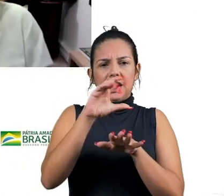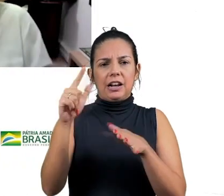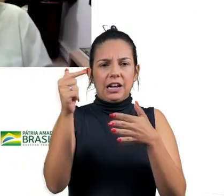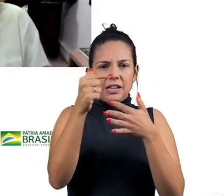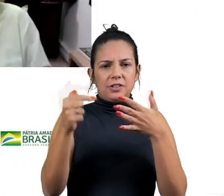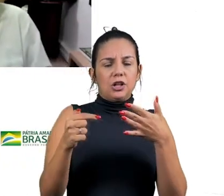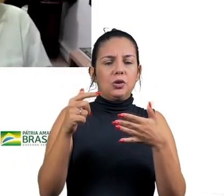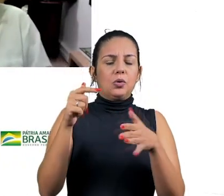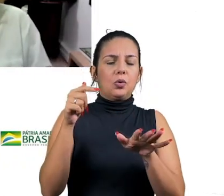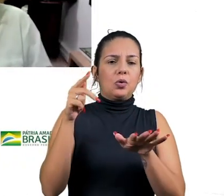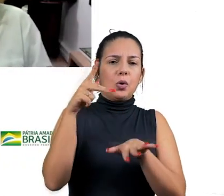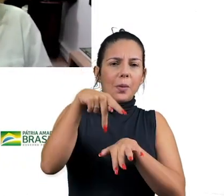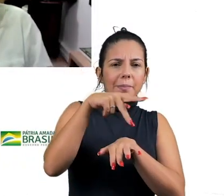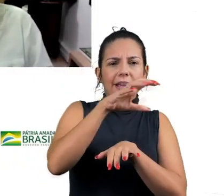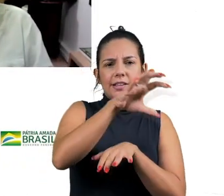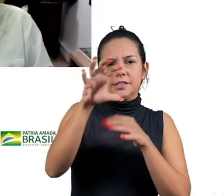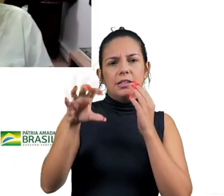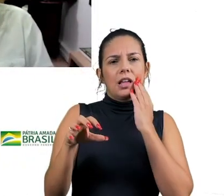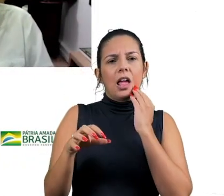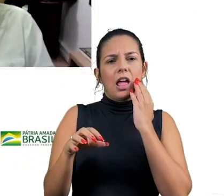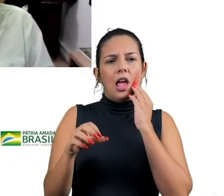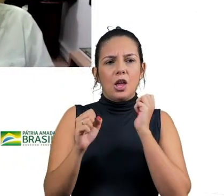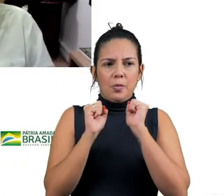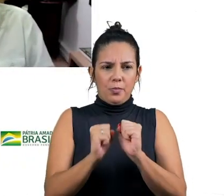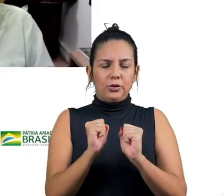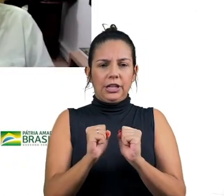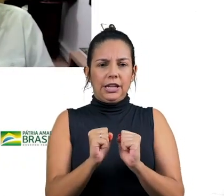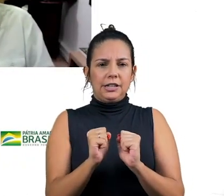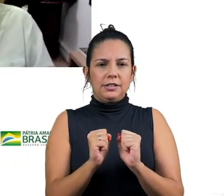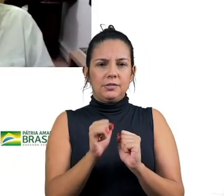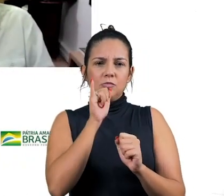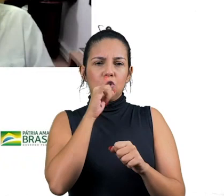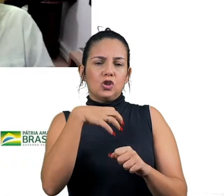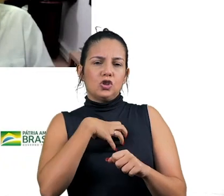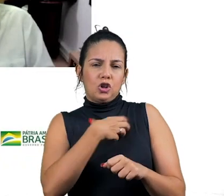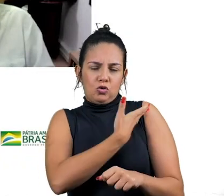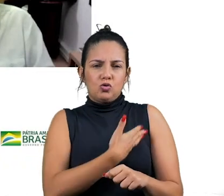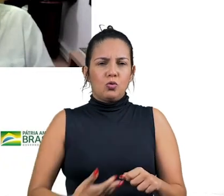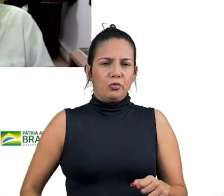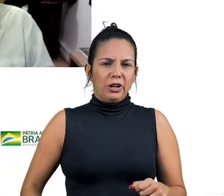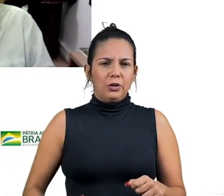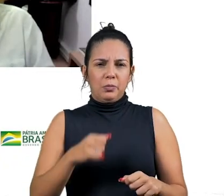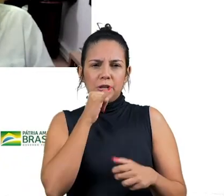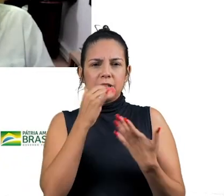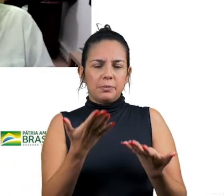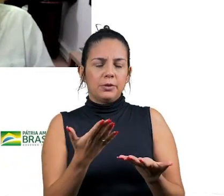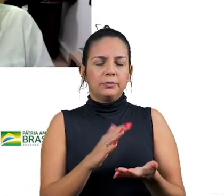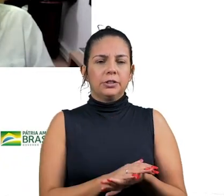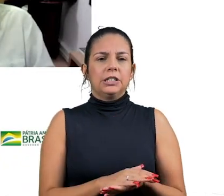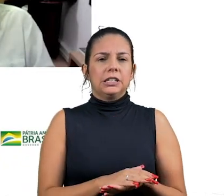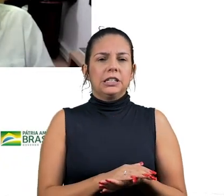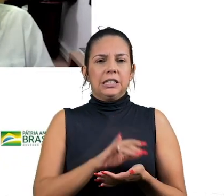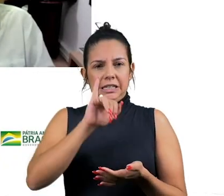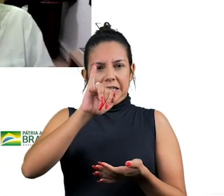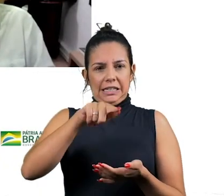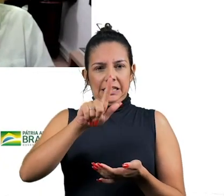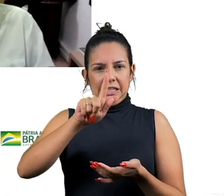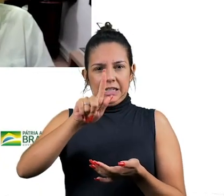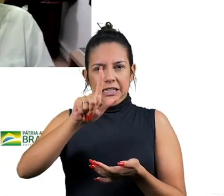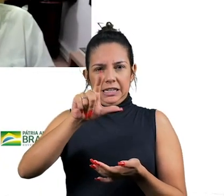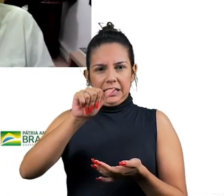classificando os países por poderes, por modos de governança? Por exemplo, na Inglaterra, que